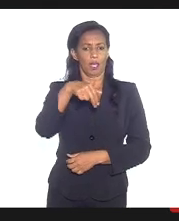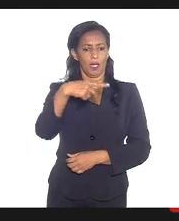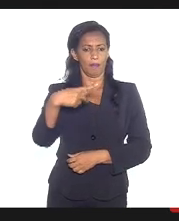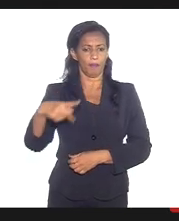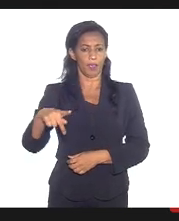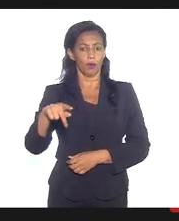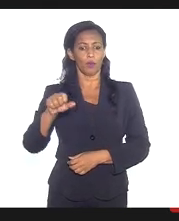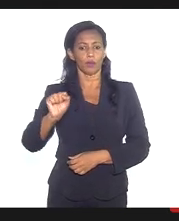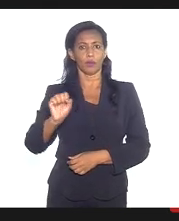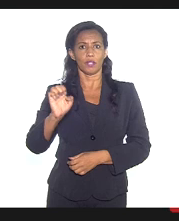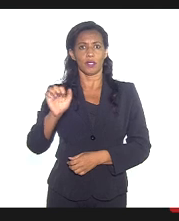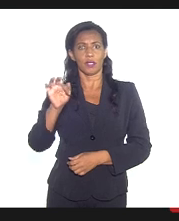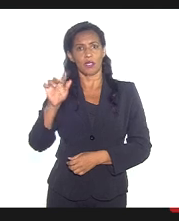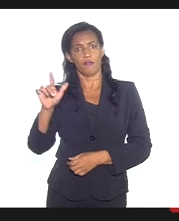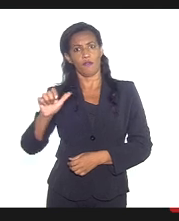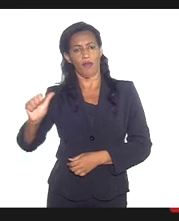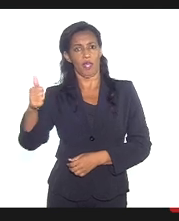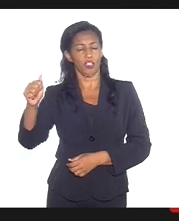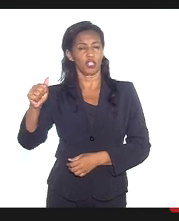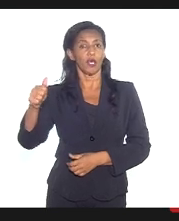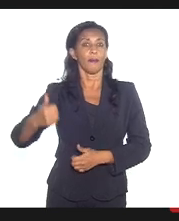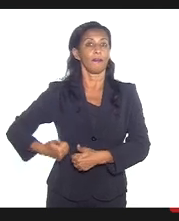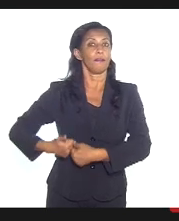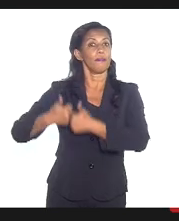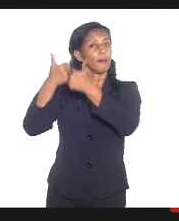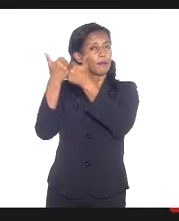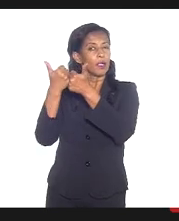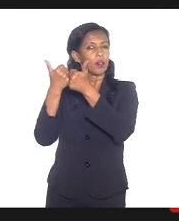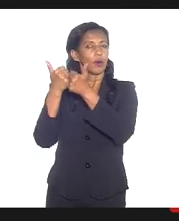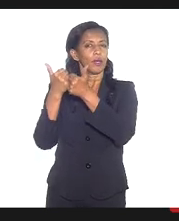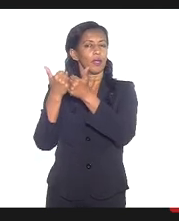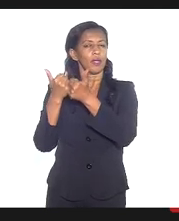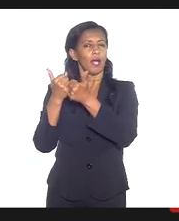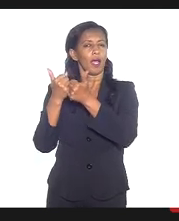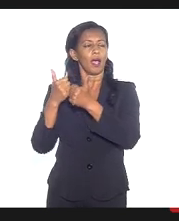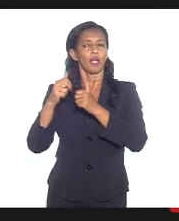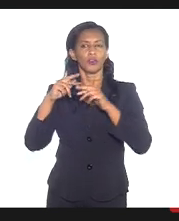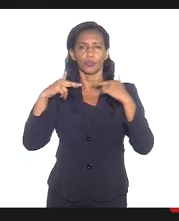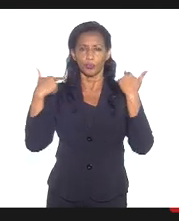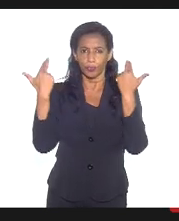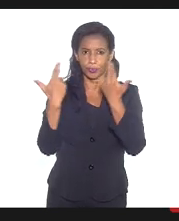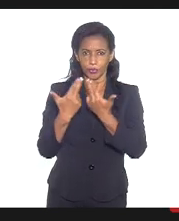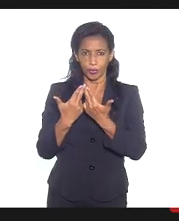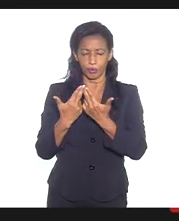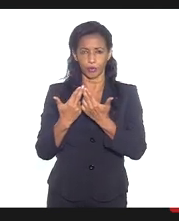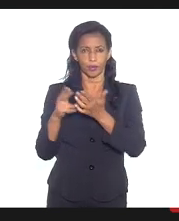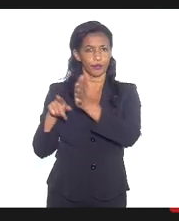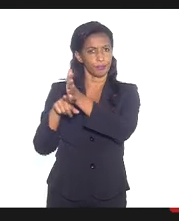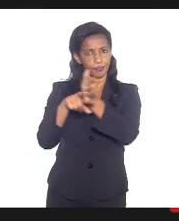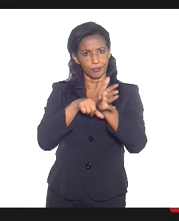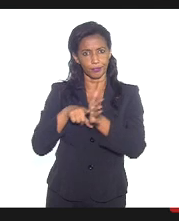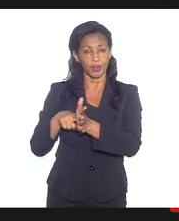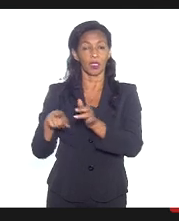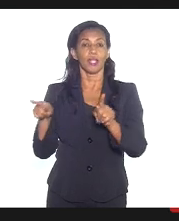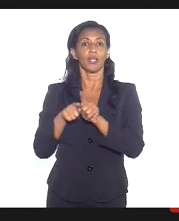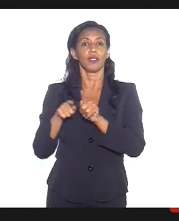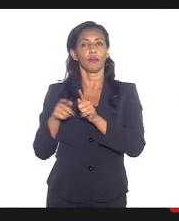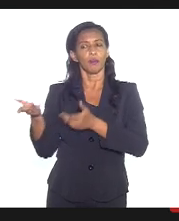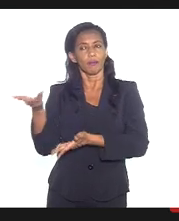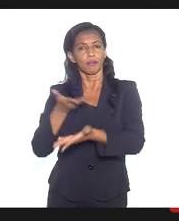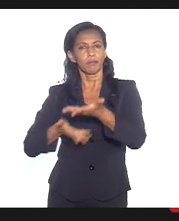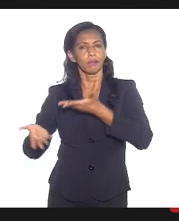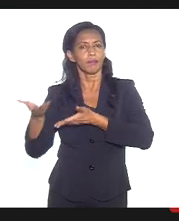Cefaz, né, podendo melhorar, né, o nosso ambiente de auditoria, tá? E relacionar a questão